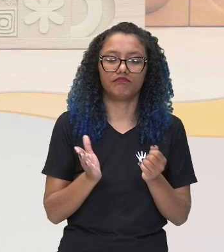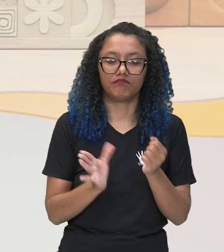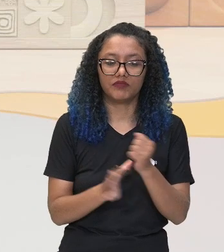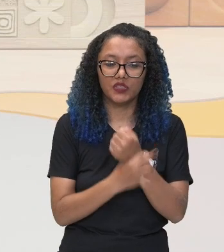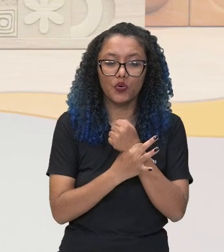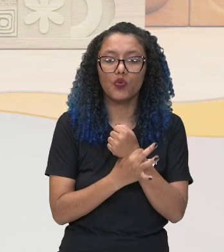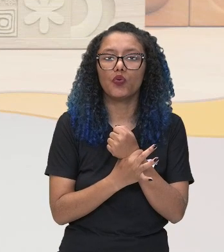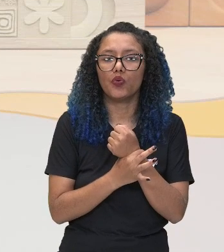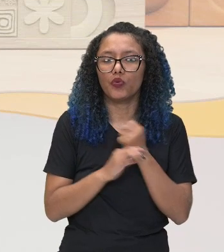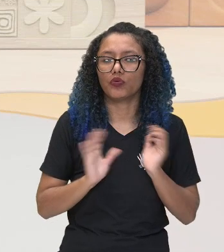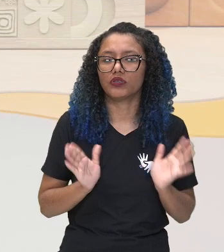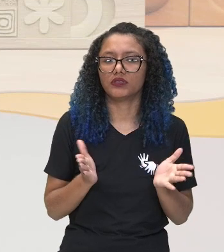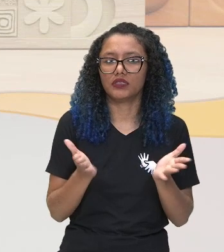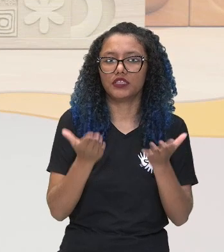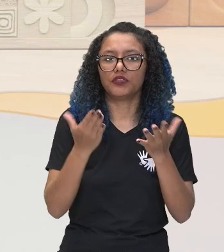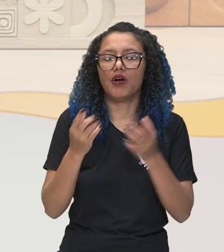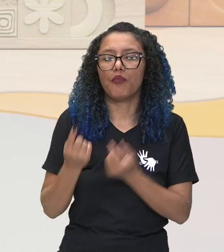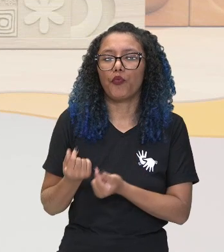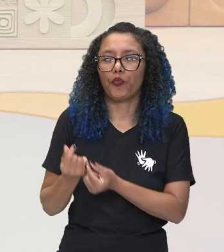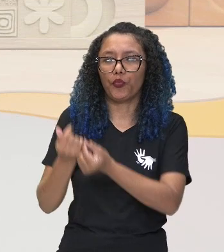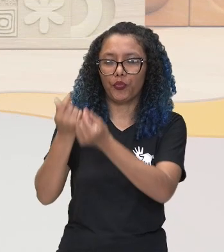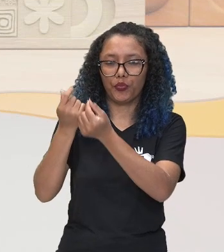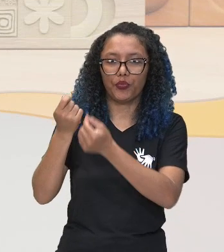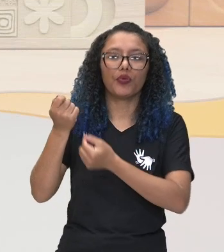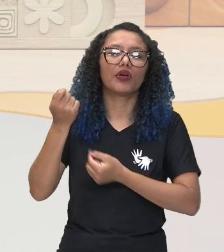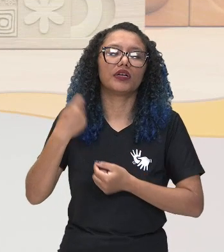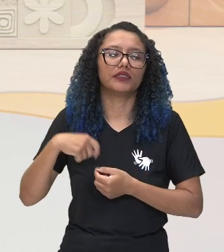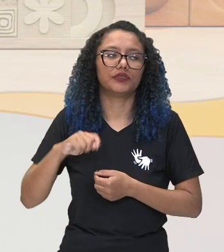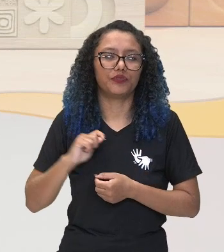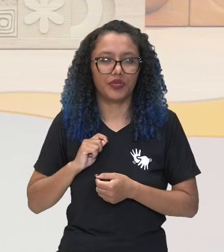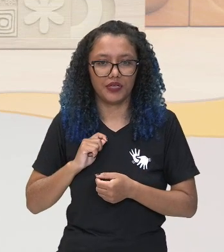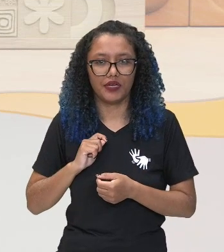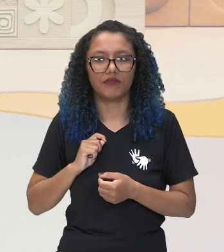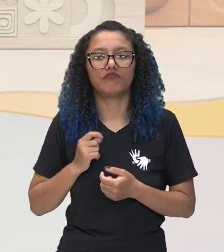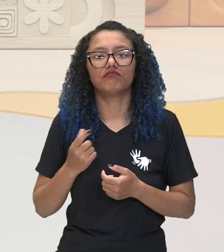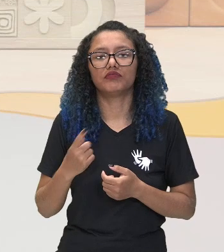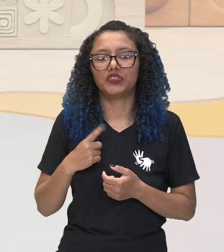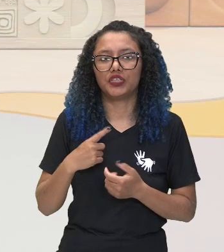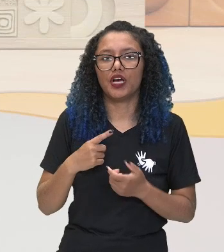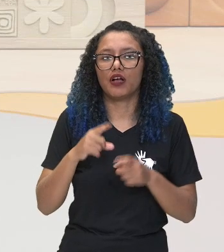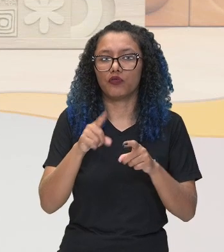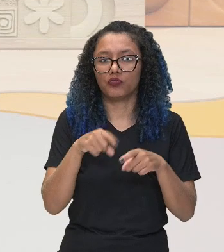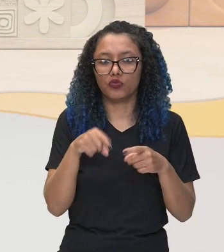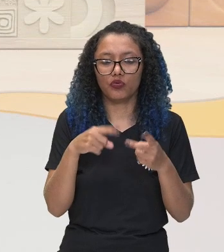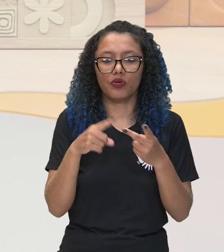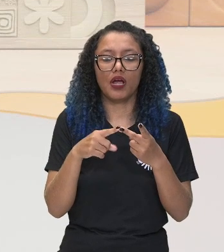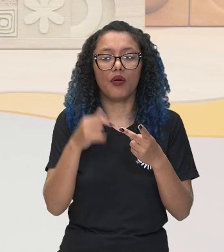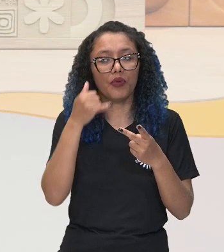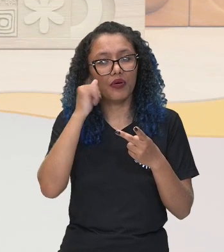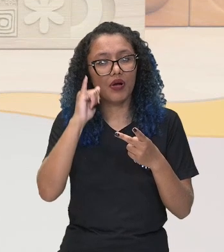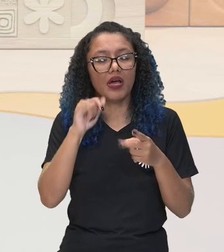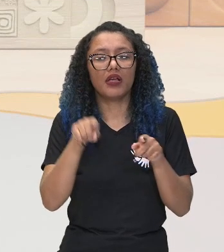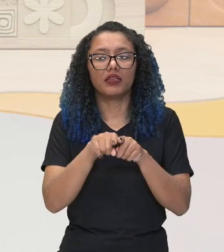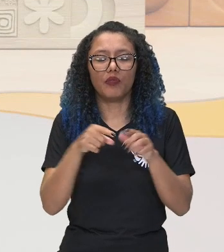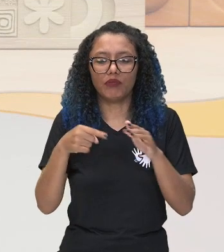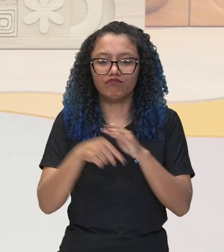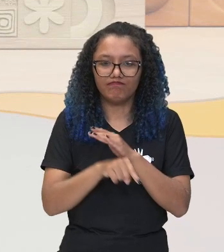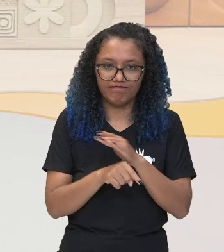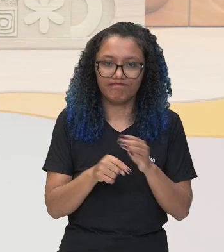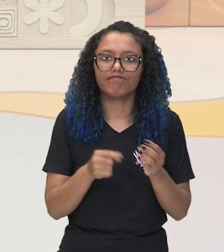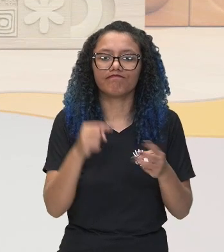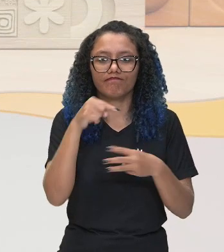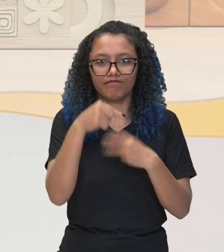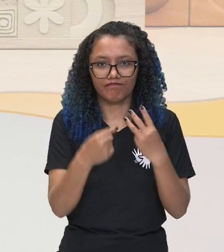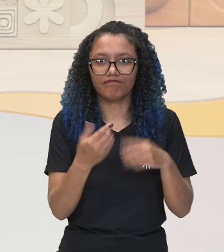na agricultura, pecuária e mineração. Vai ser utilizada a mão de obra escravizada